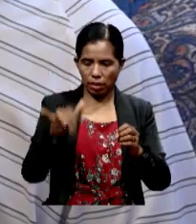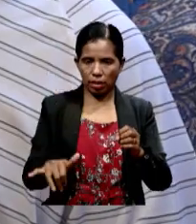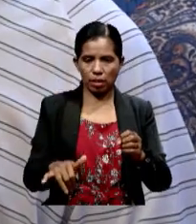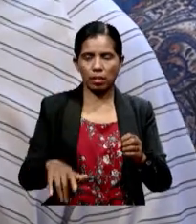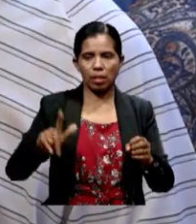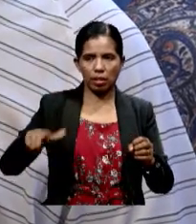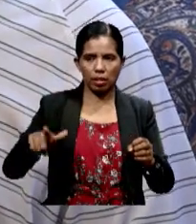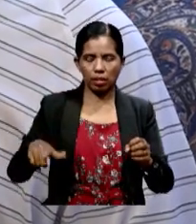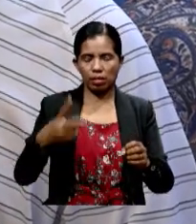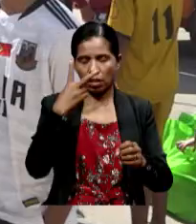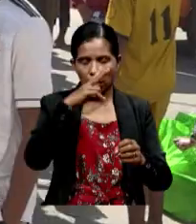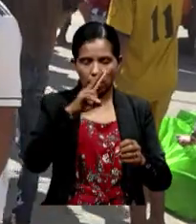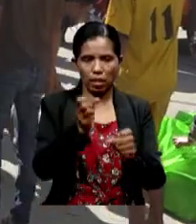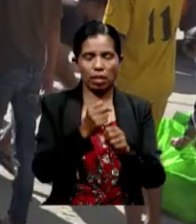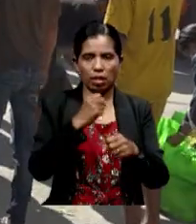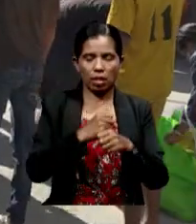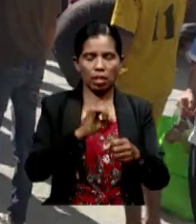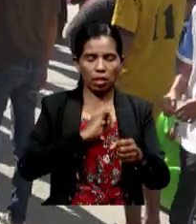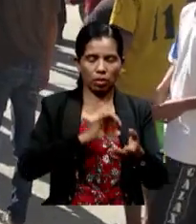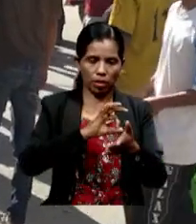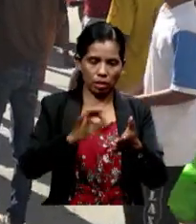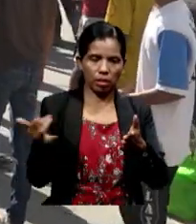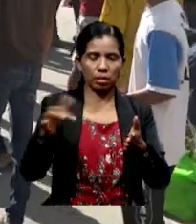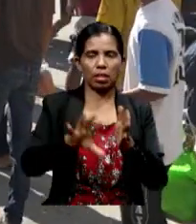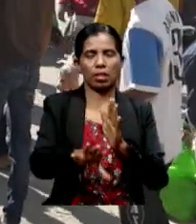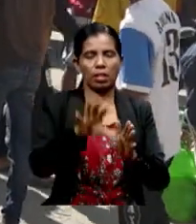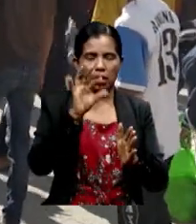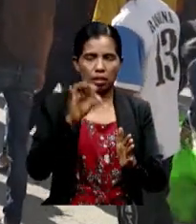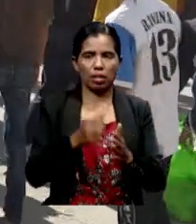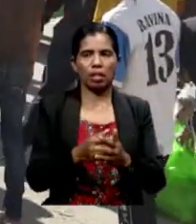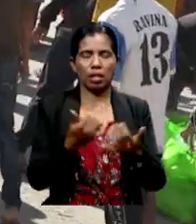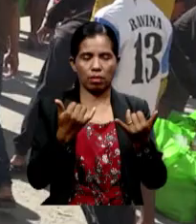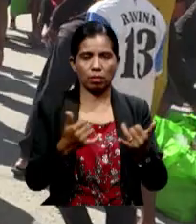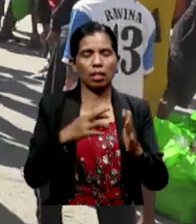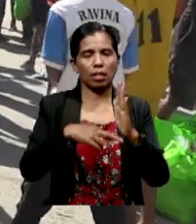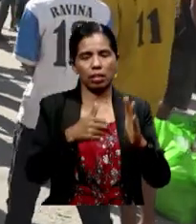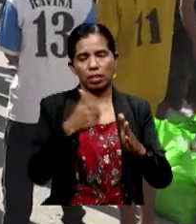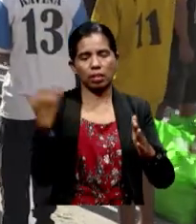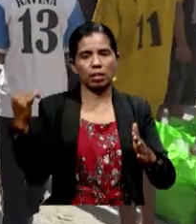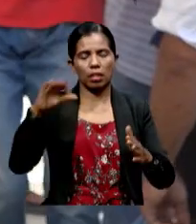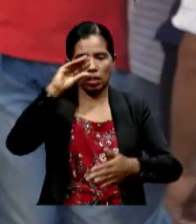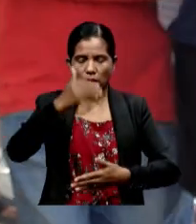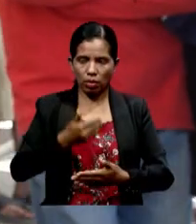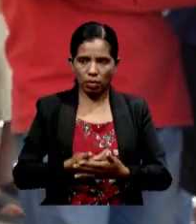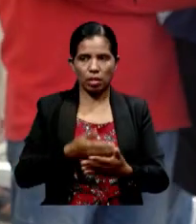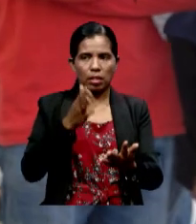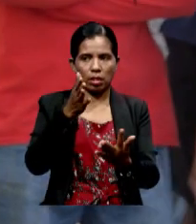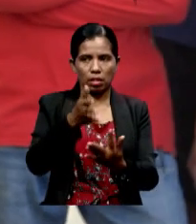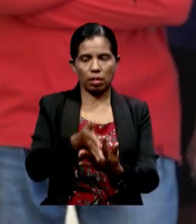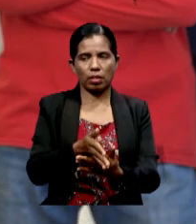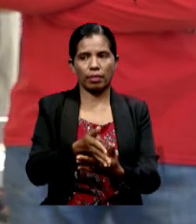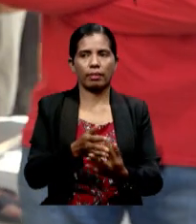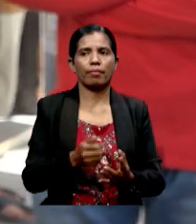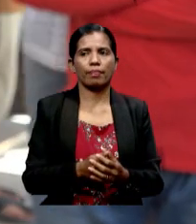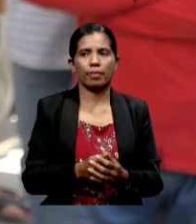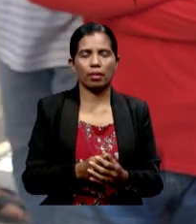se tamba reclamação ne vemo hala hawa sina sira reta. Agora, categoria selo que sira neon ne bem maka tama, portanto, e